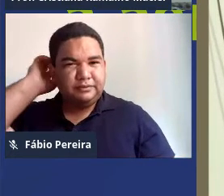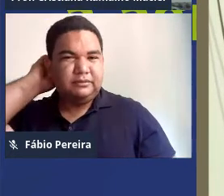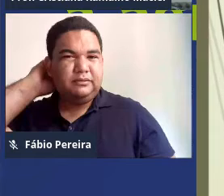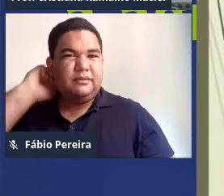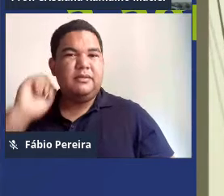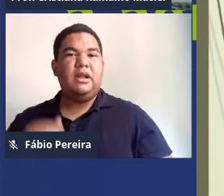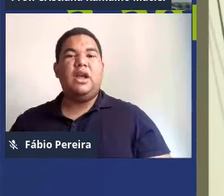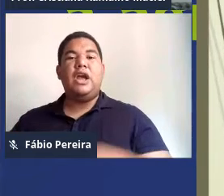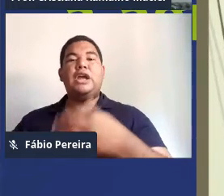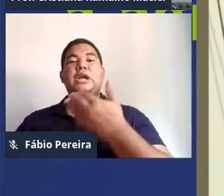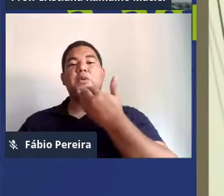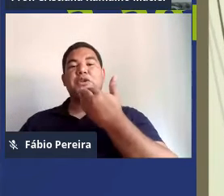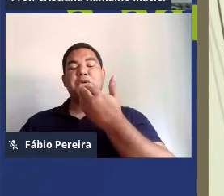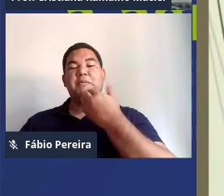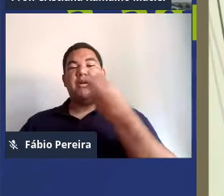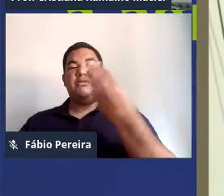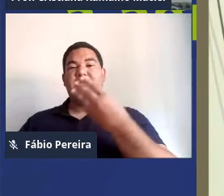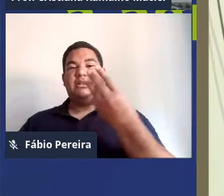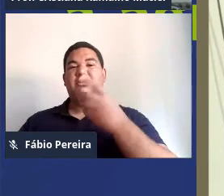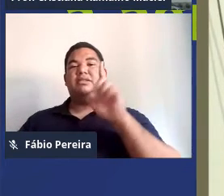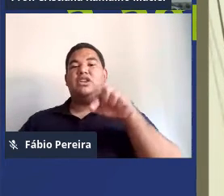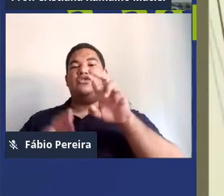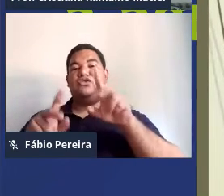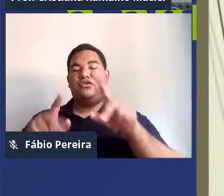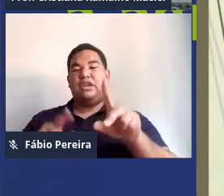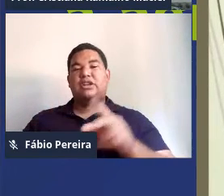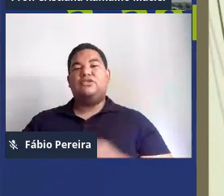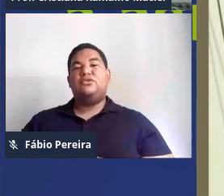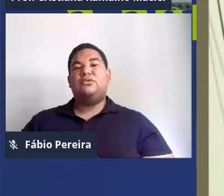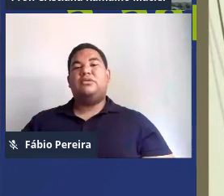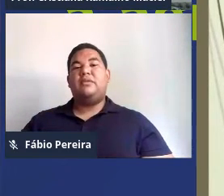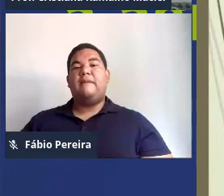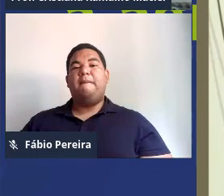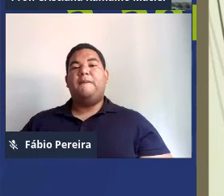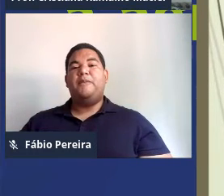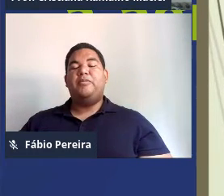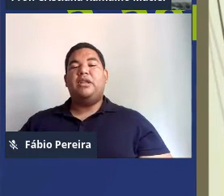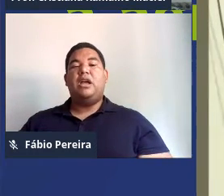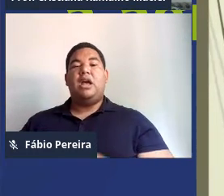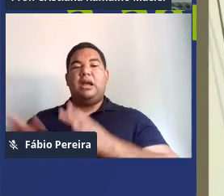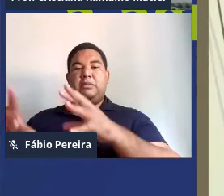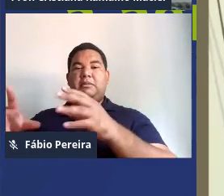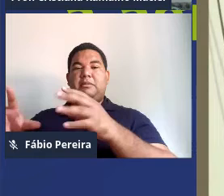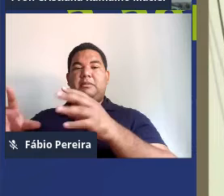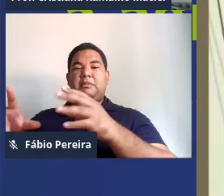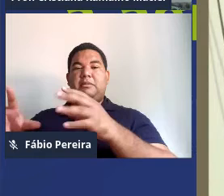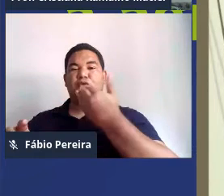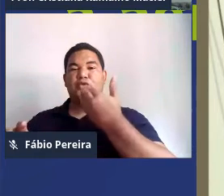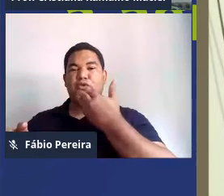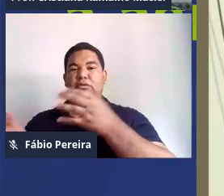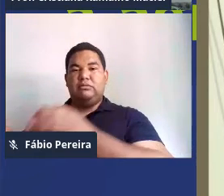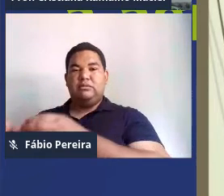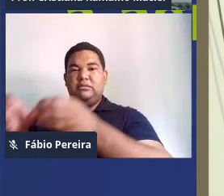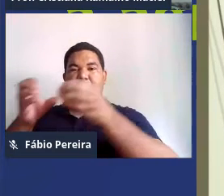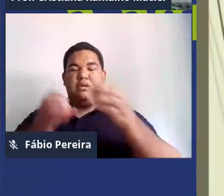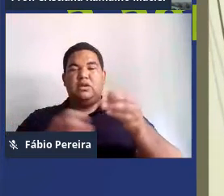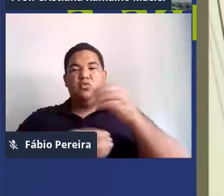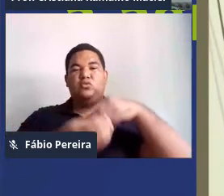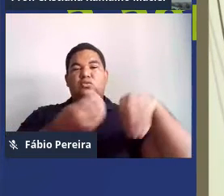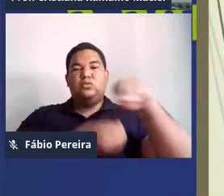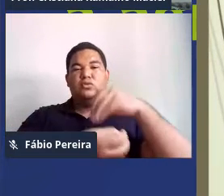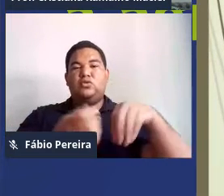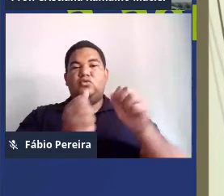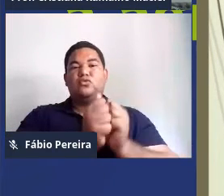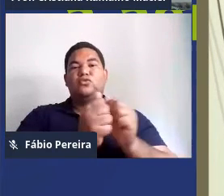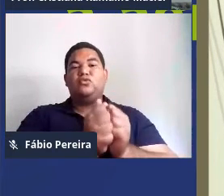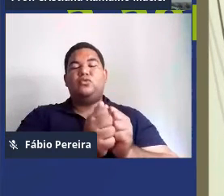é muito diferente. Quando eu coloco todo mundo em água salobra, salinidade 15, diminui o nível